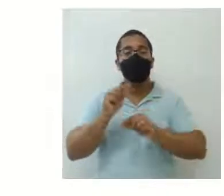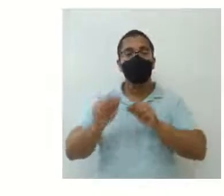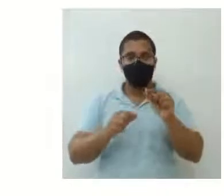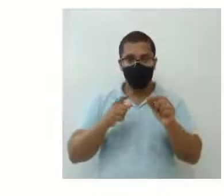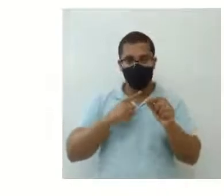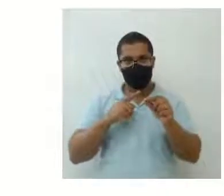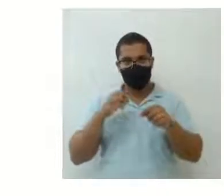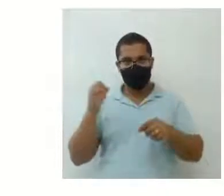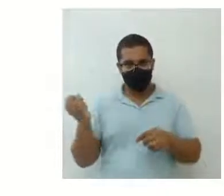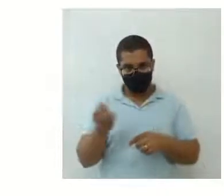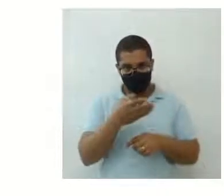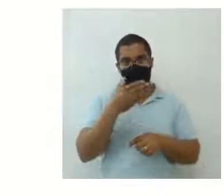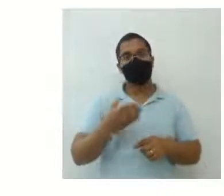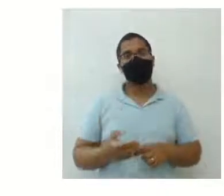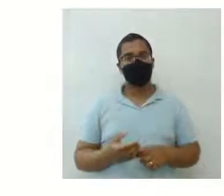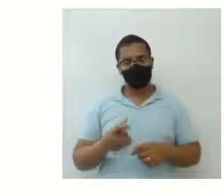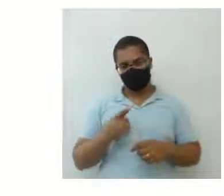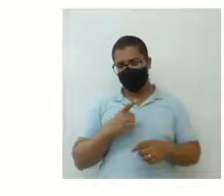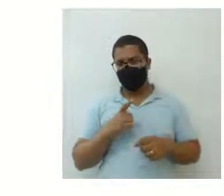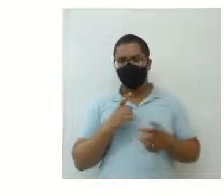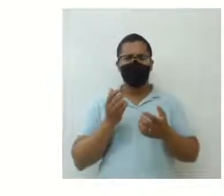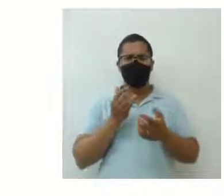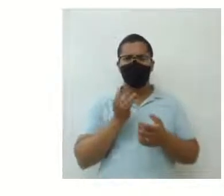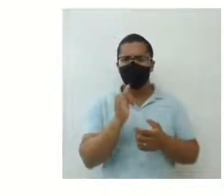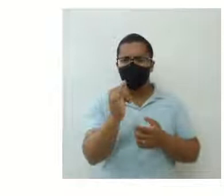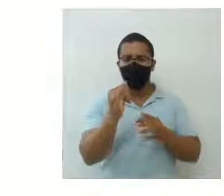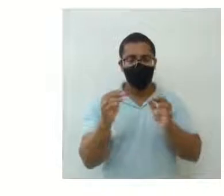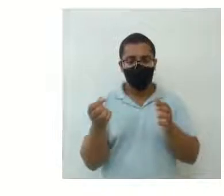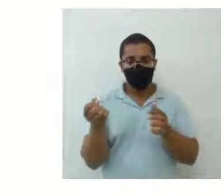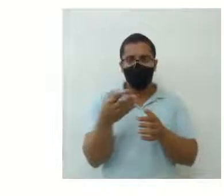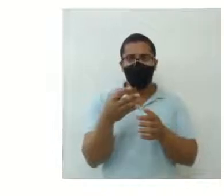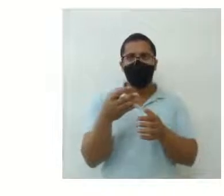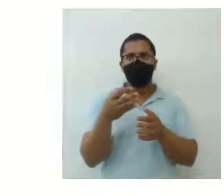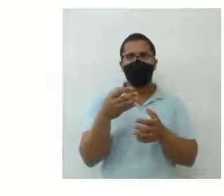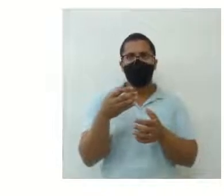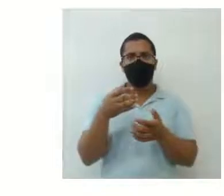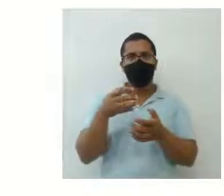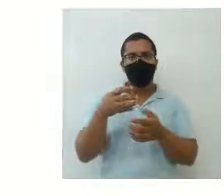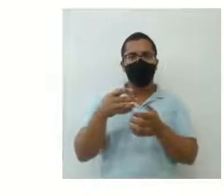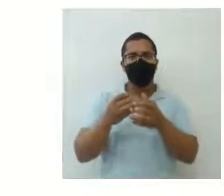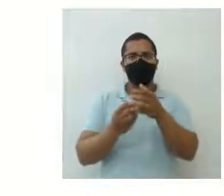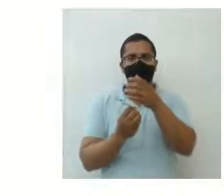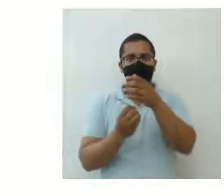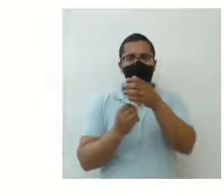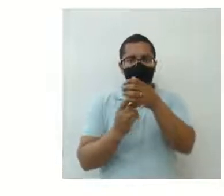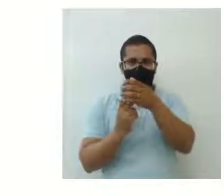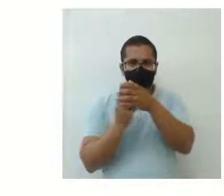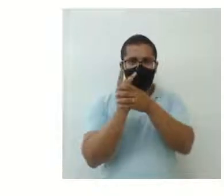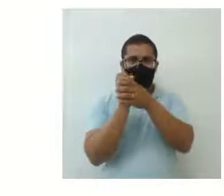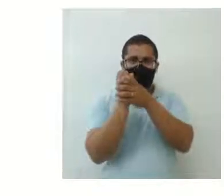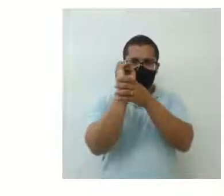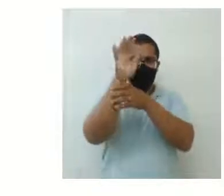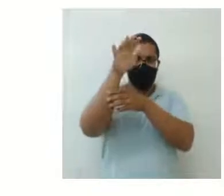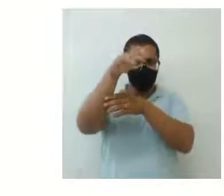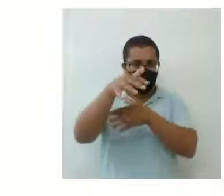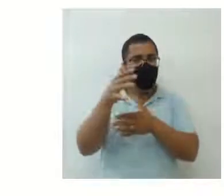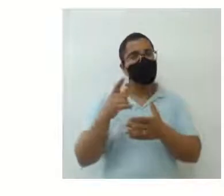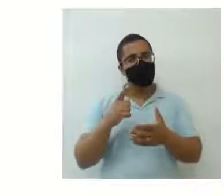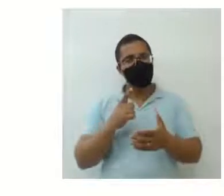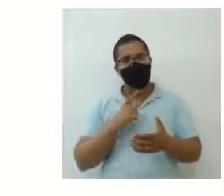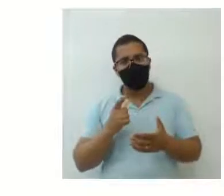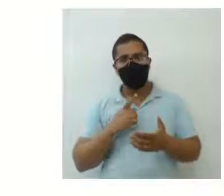né? O uso de novas fontes de energia, petróleo, o movimento da água para a geração